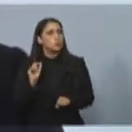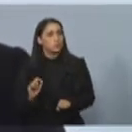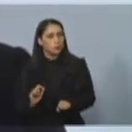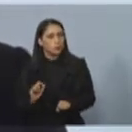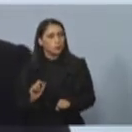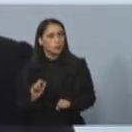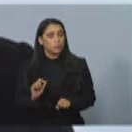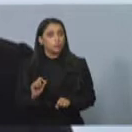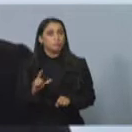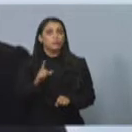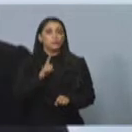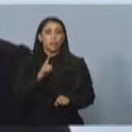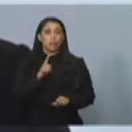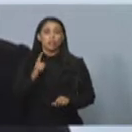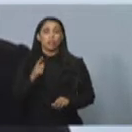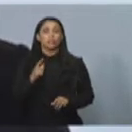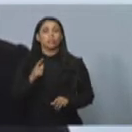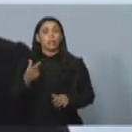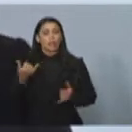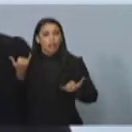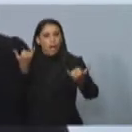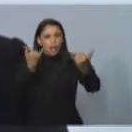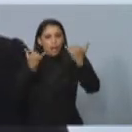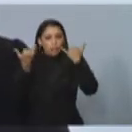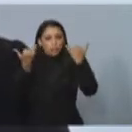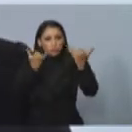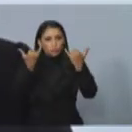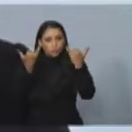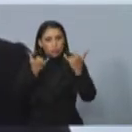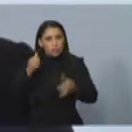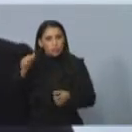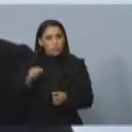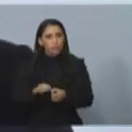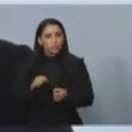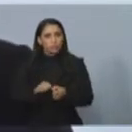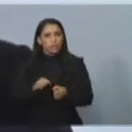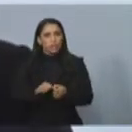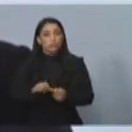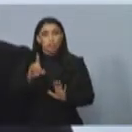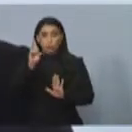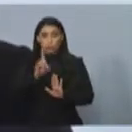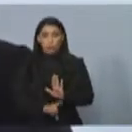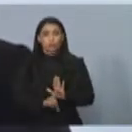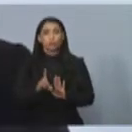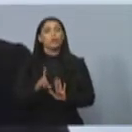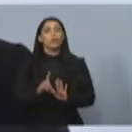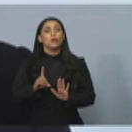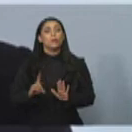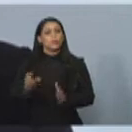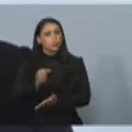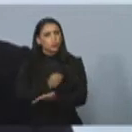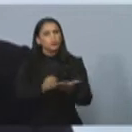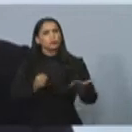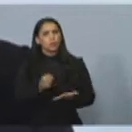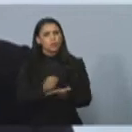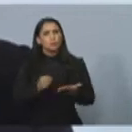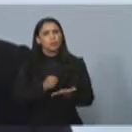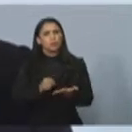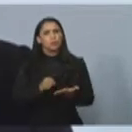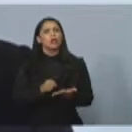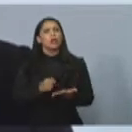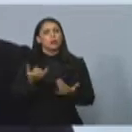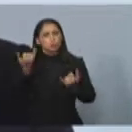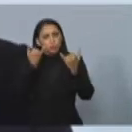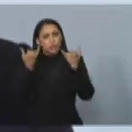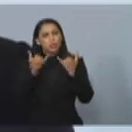colide com o reconhecimento do devido processo informacional, reconhecido como componente do direito fundamental à proteção de dados pessoais, tanto na medida cautelar da